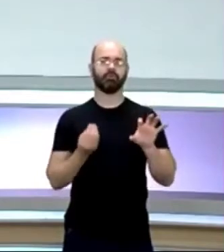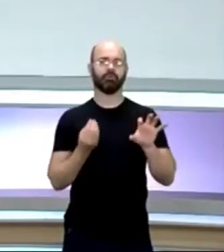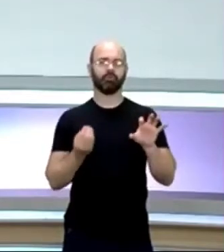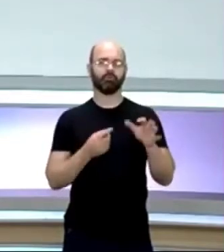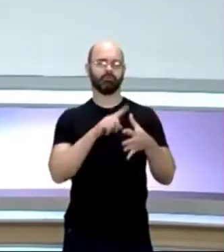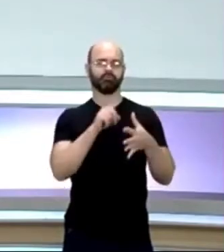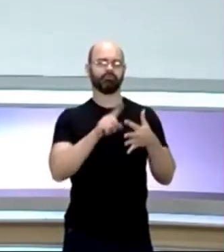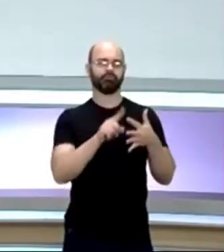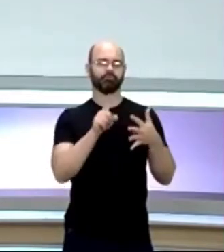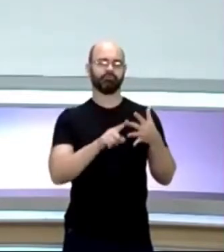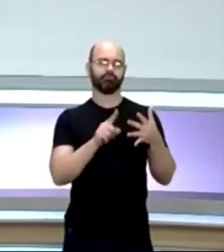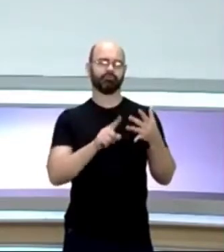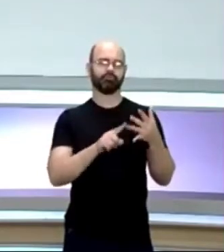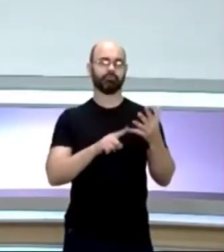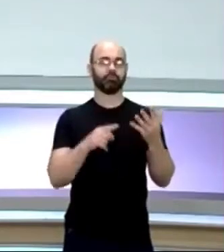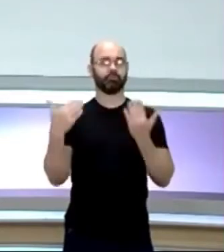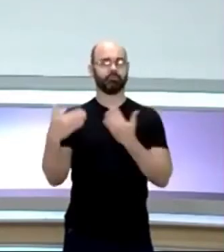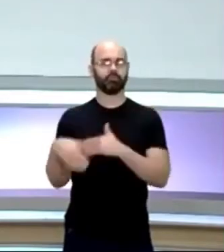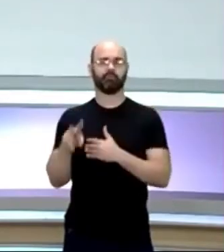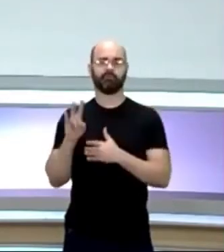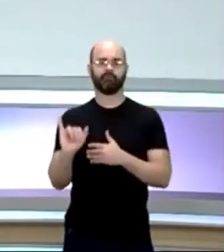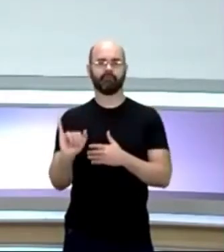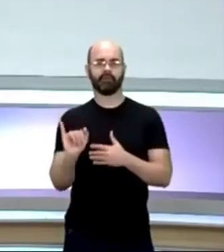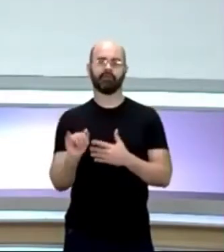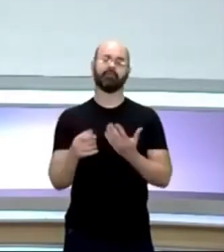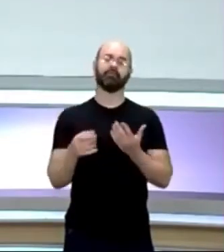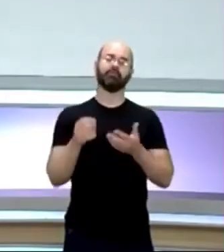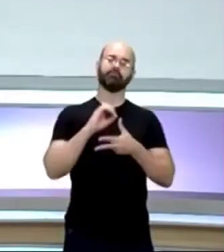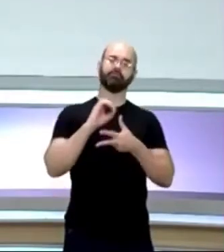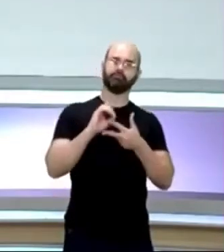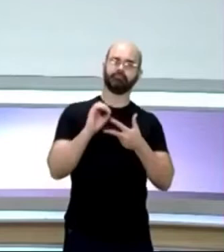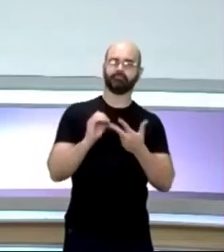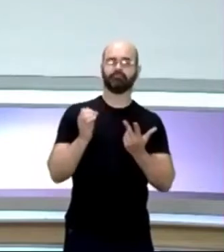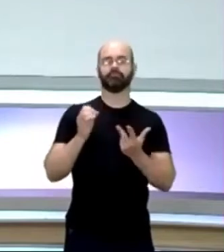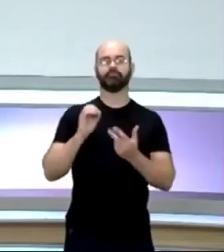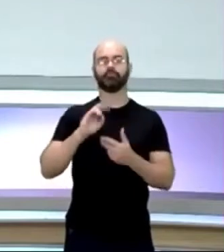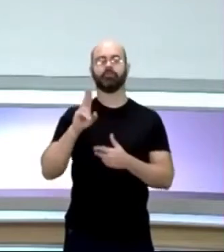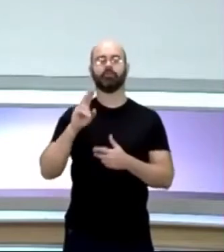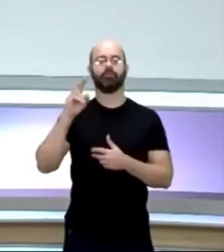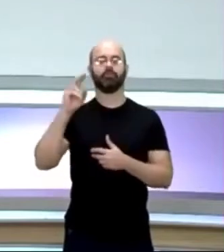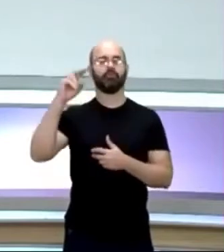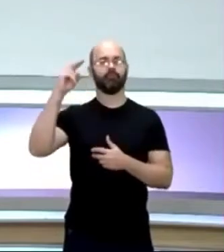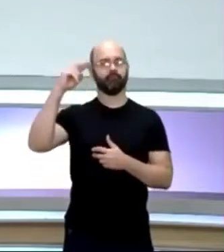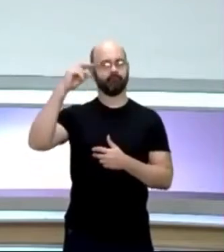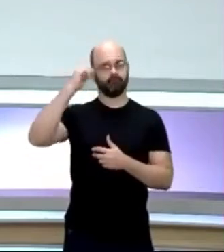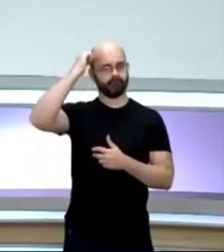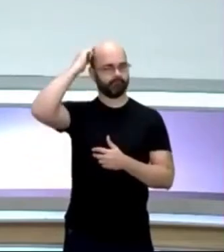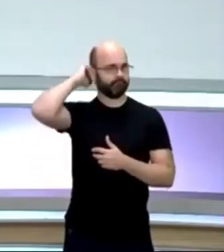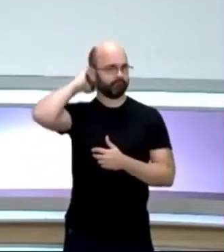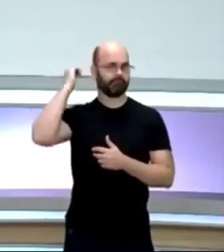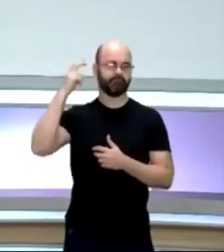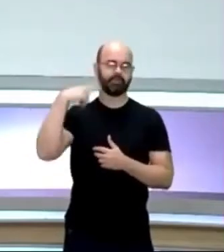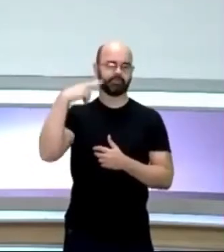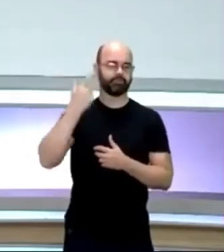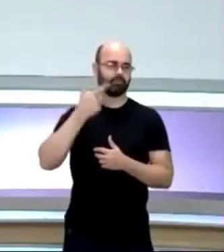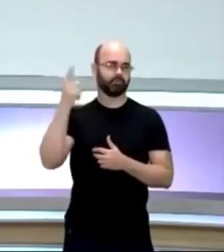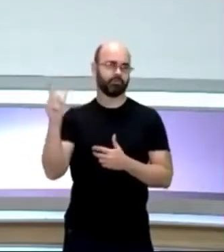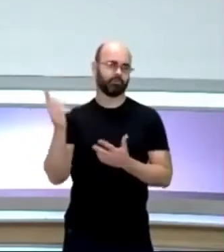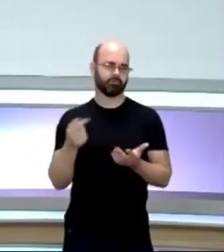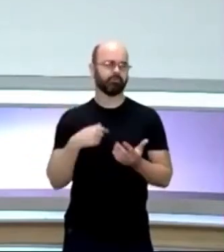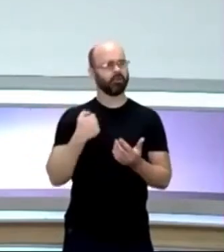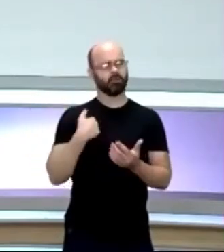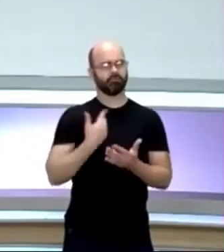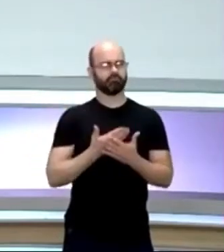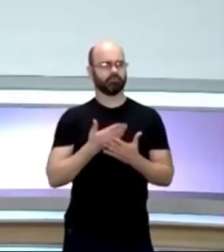né, possivelmente nas provas, tanto do Enem como de outros vestibulares. Eu mesmo assisto às aulas, não só de geografia,